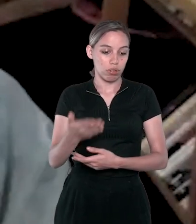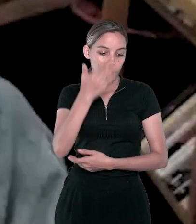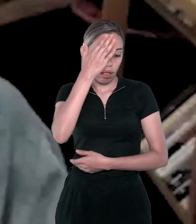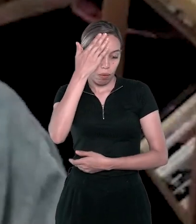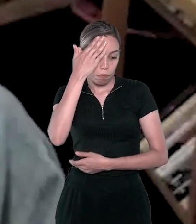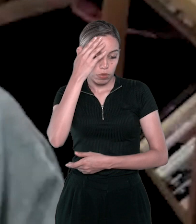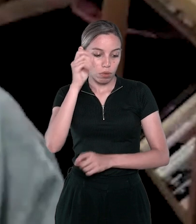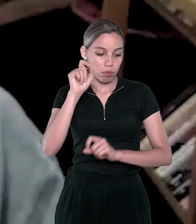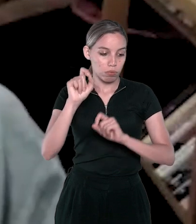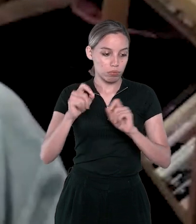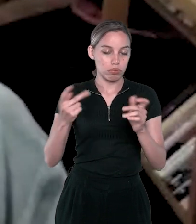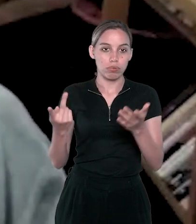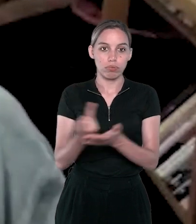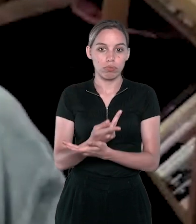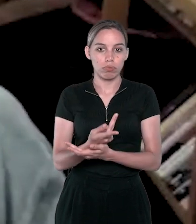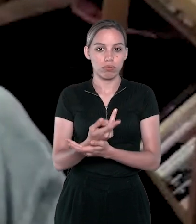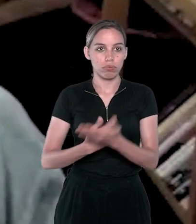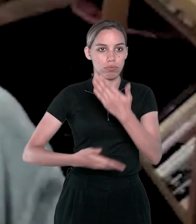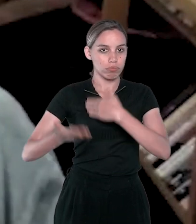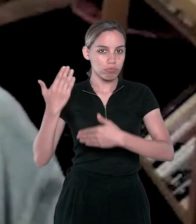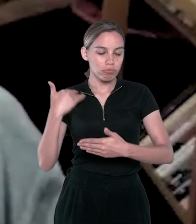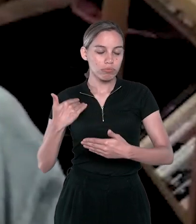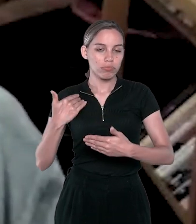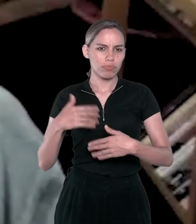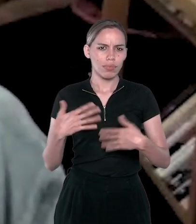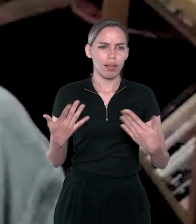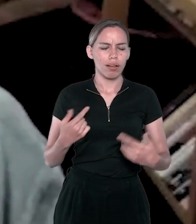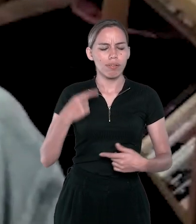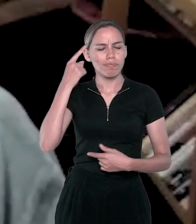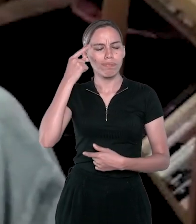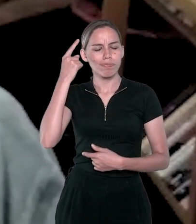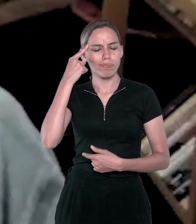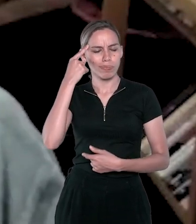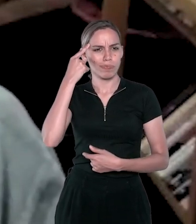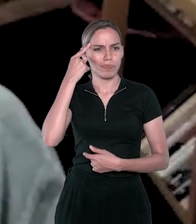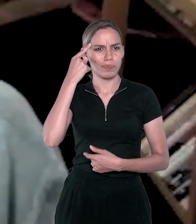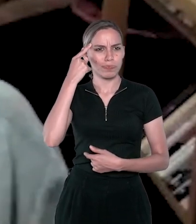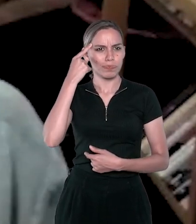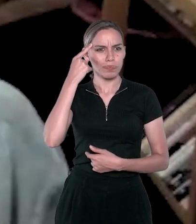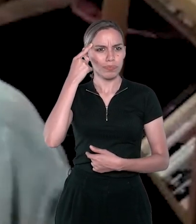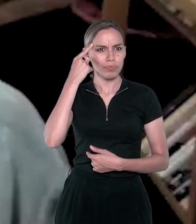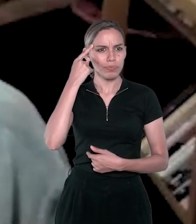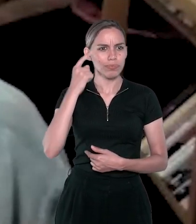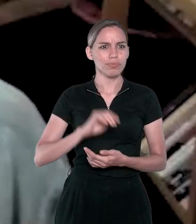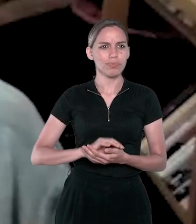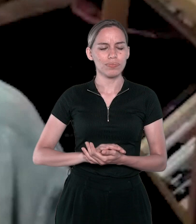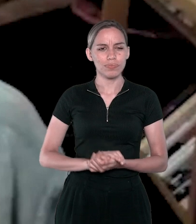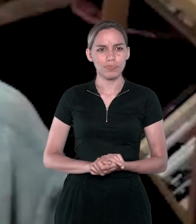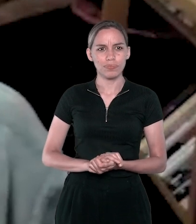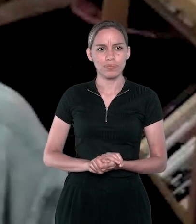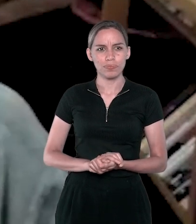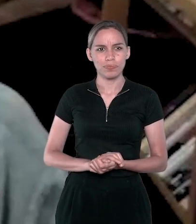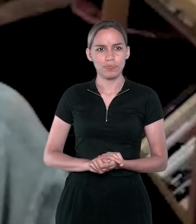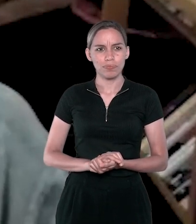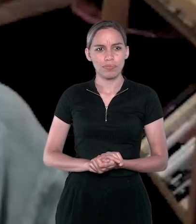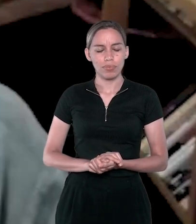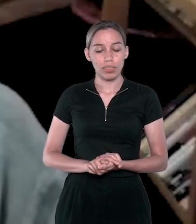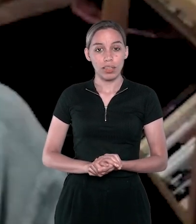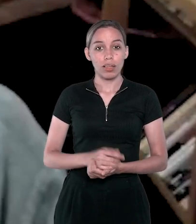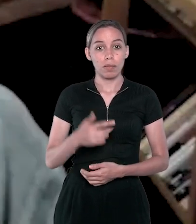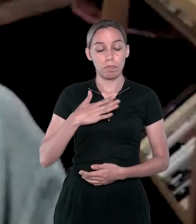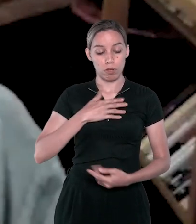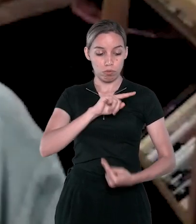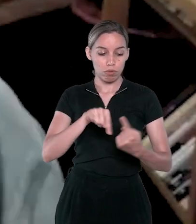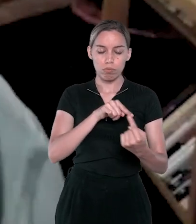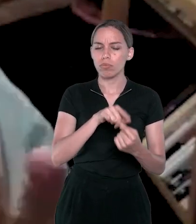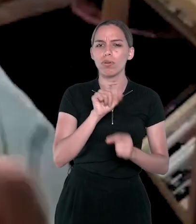né, observados e tal. E aí eu estava pensando, obviamente, o meu